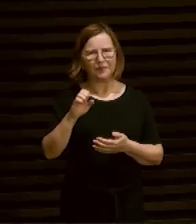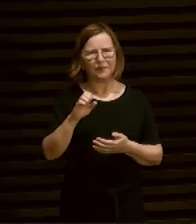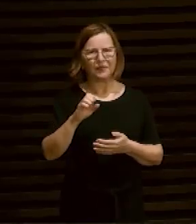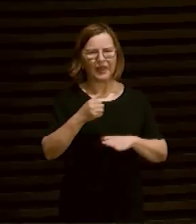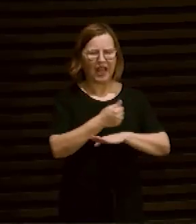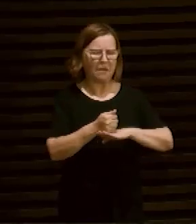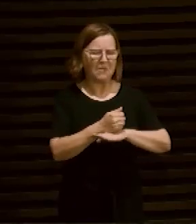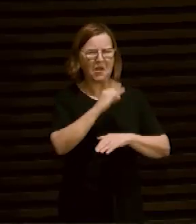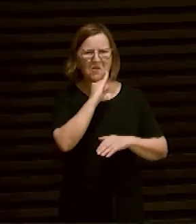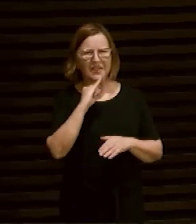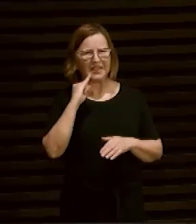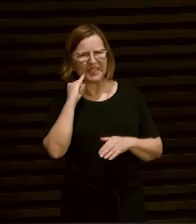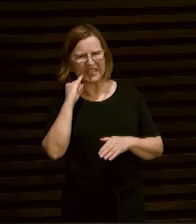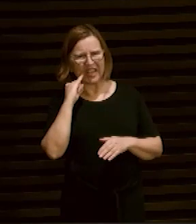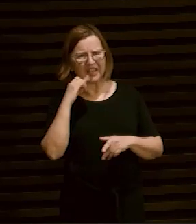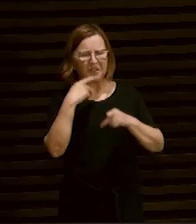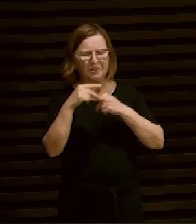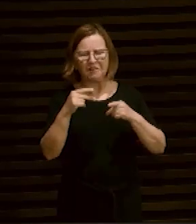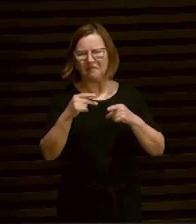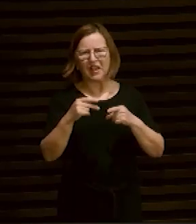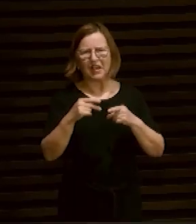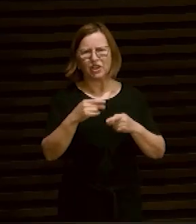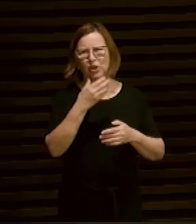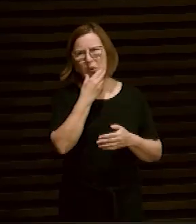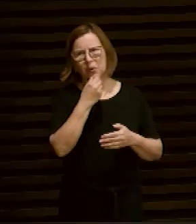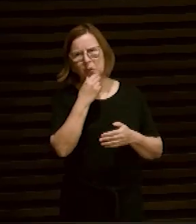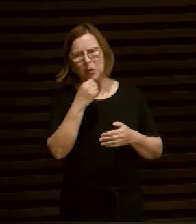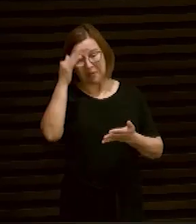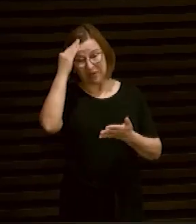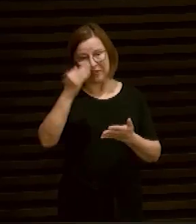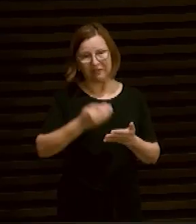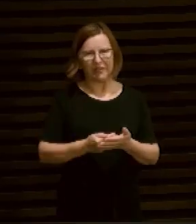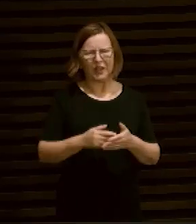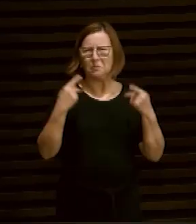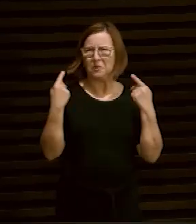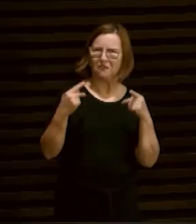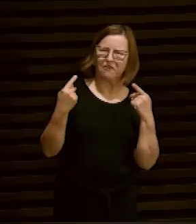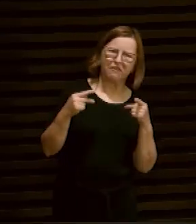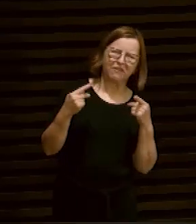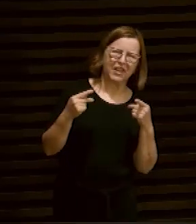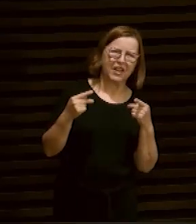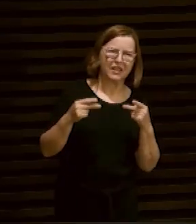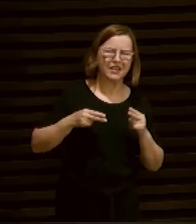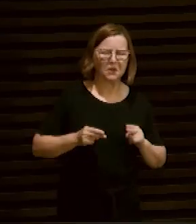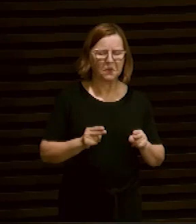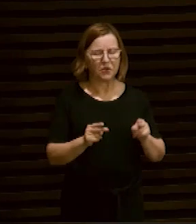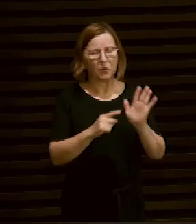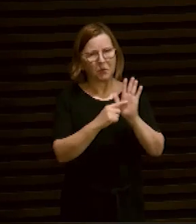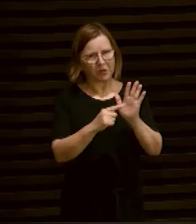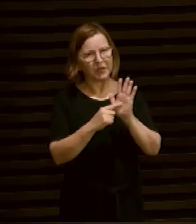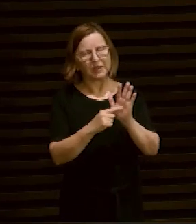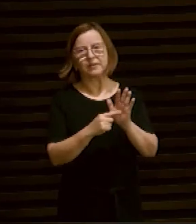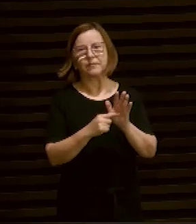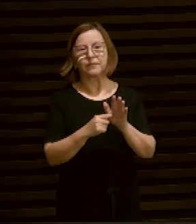chega num ponto que ele até não cita mais nome, porque os profetas, e aí vai.